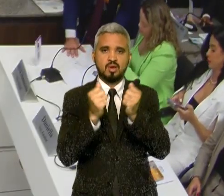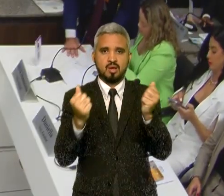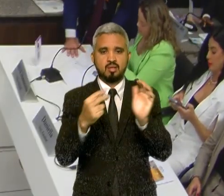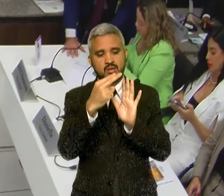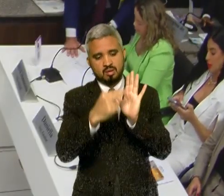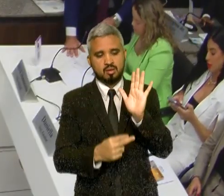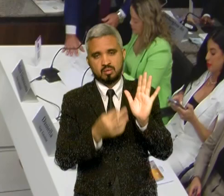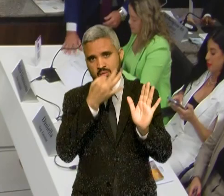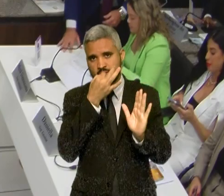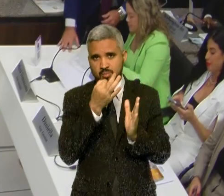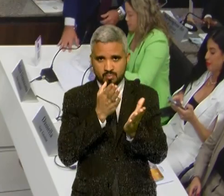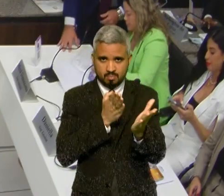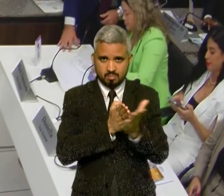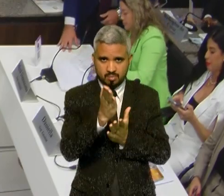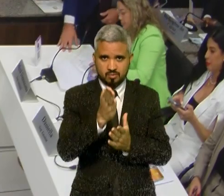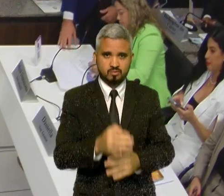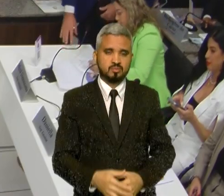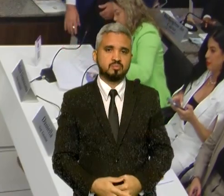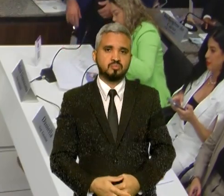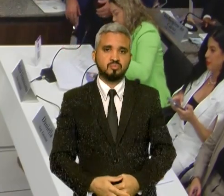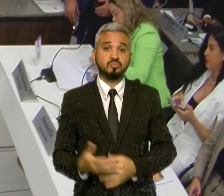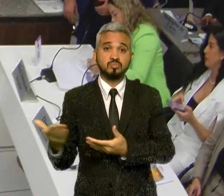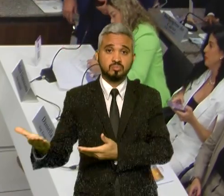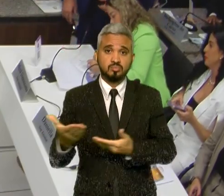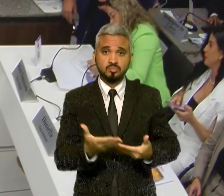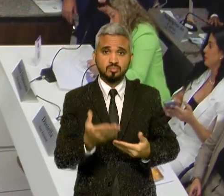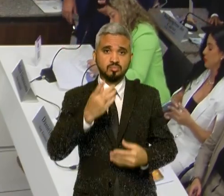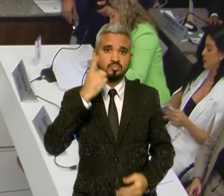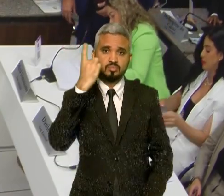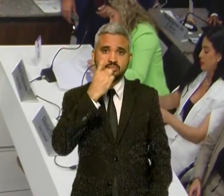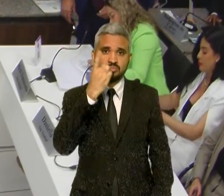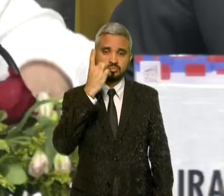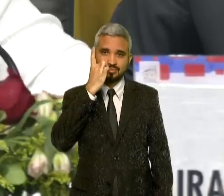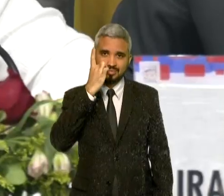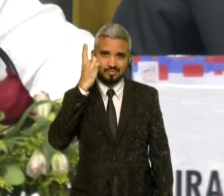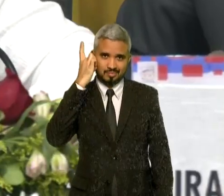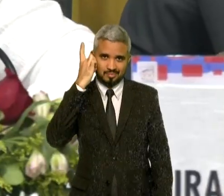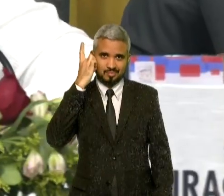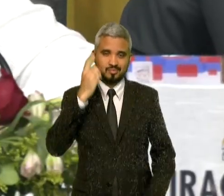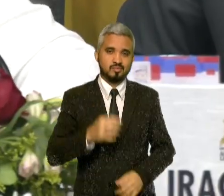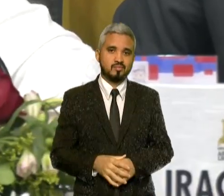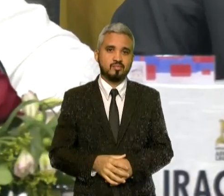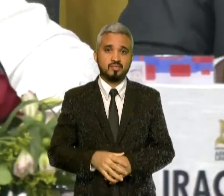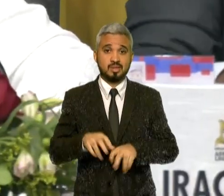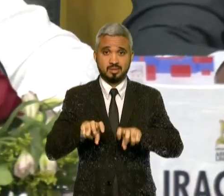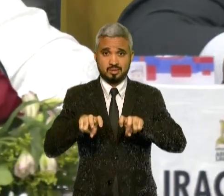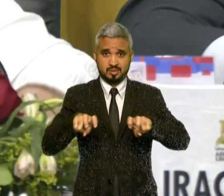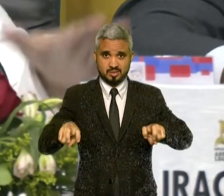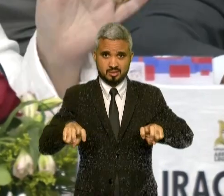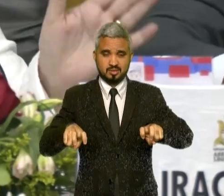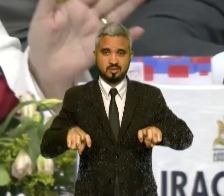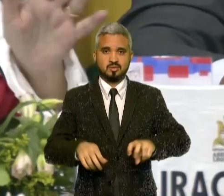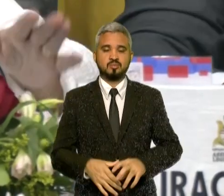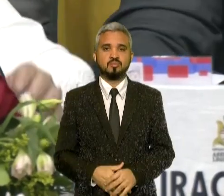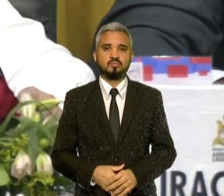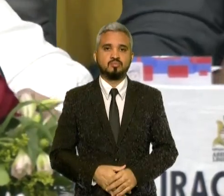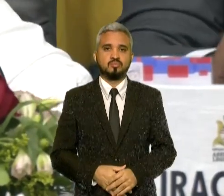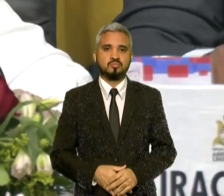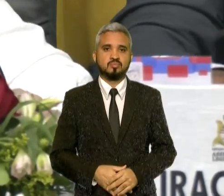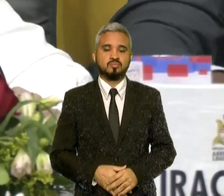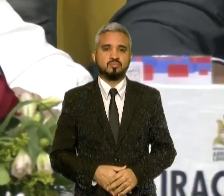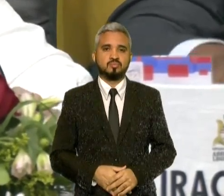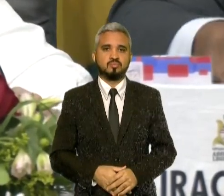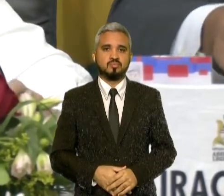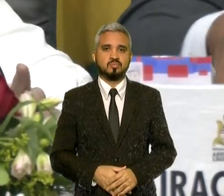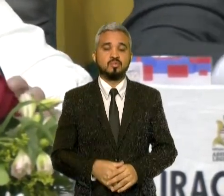considerada aprovada. Convido a deputada Daniela para compor a mesa diretora hoje aqui dos nossos